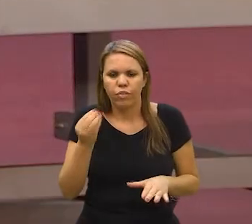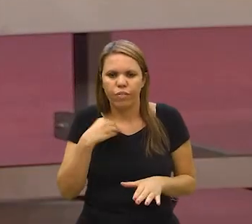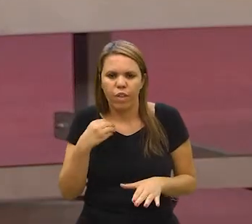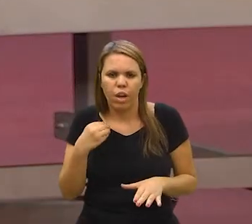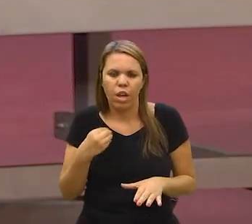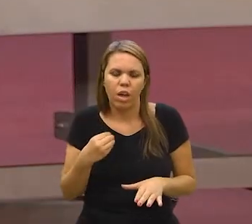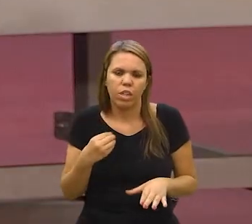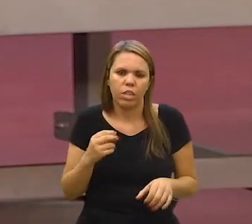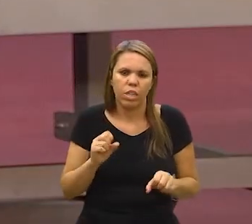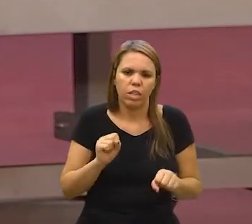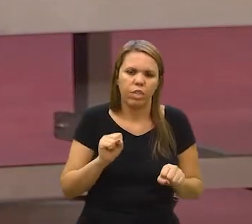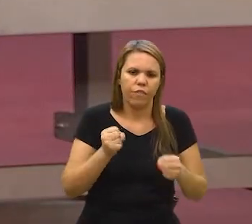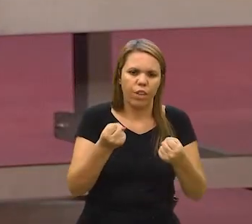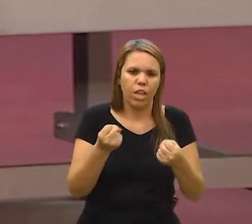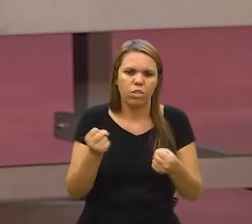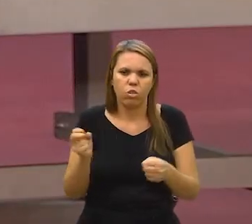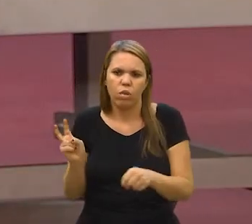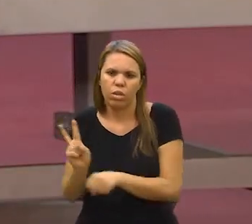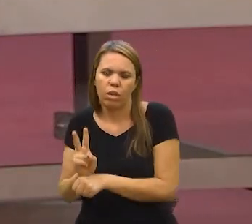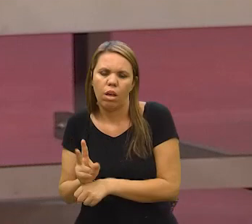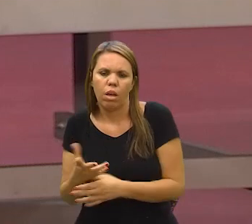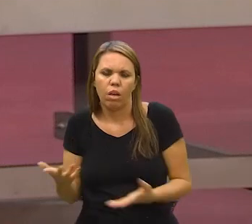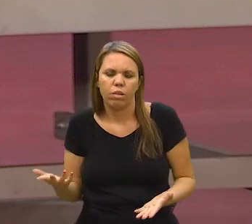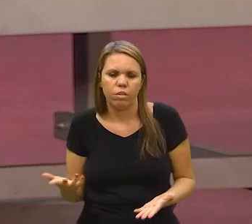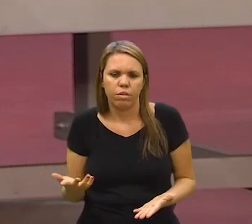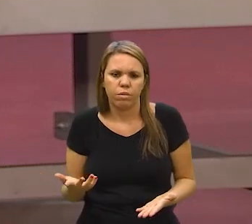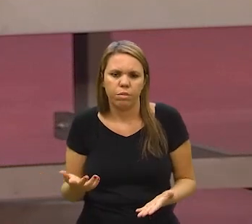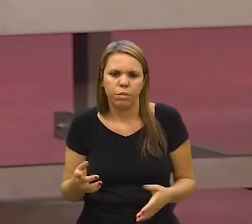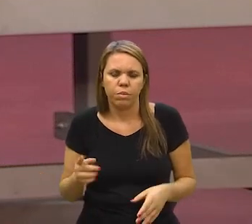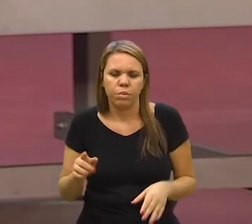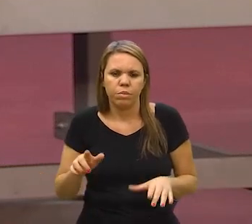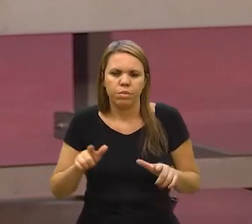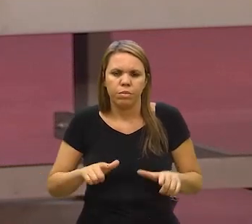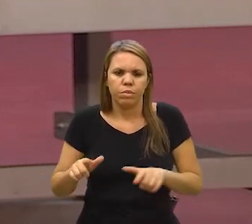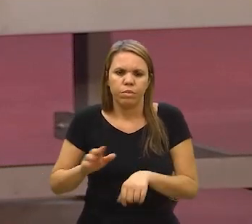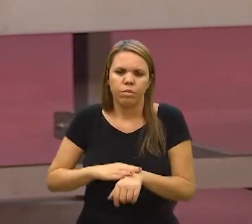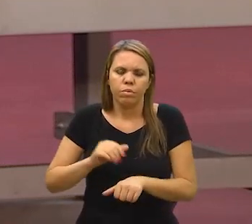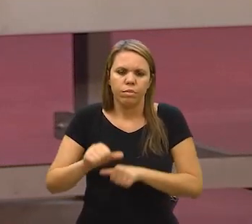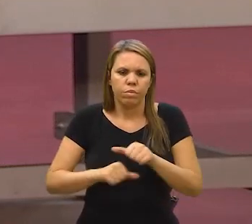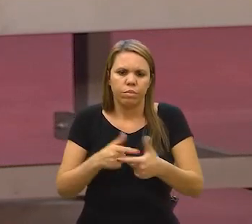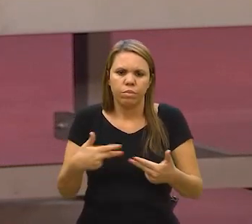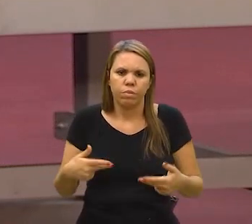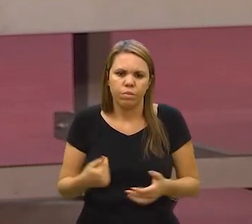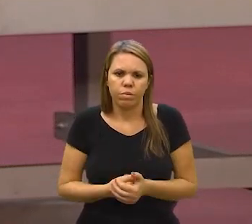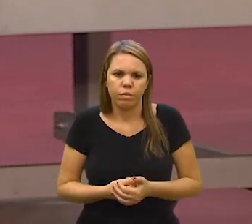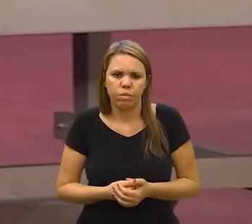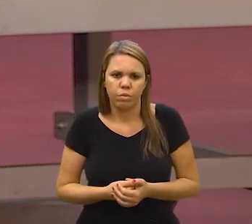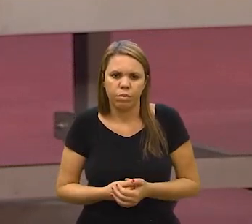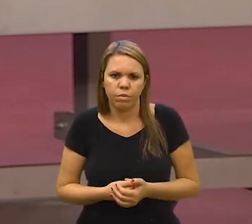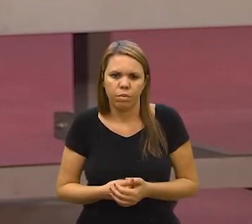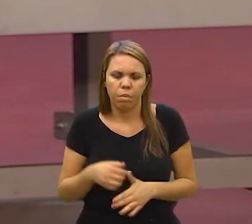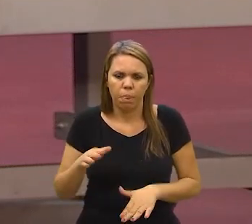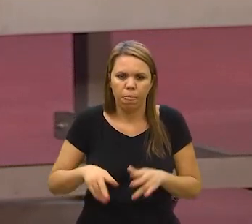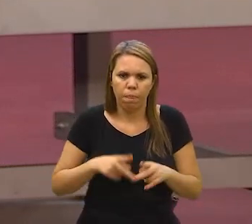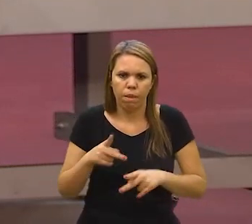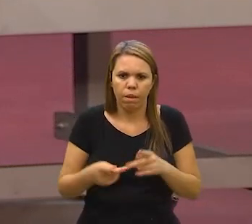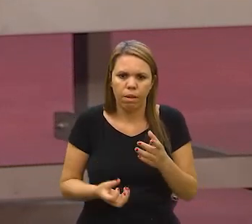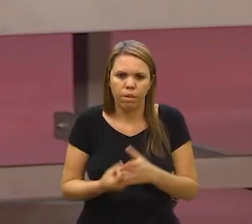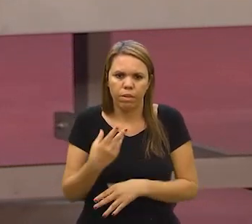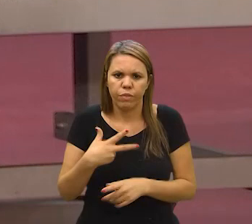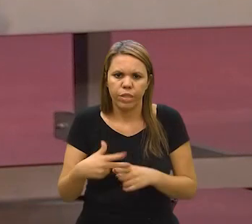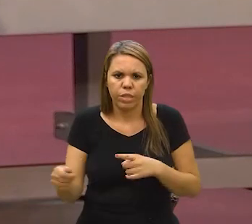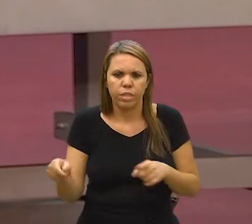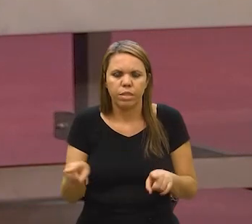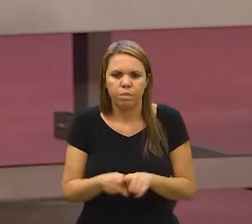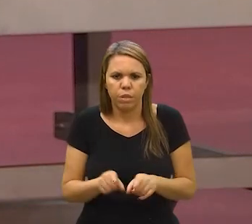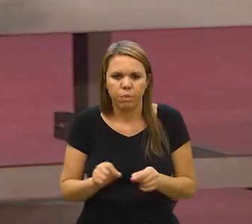põe mais efeito no ataque, na defesa. Então ele conseguiu, naquela circunstância, mudar algumas coisas assim. Tá. Assim como outras vezes, em outras ocasiões, eu